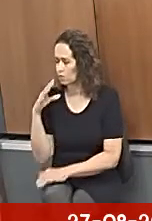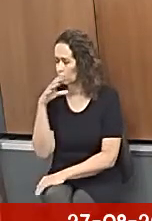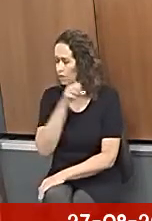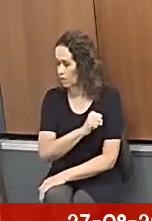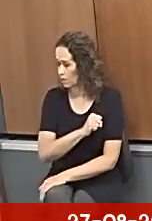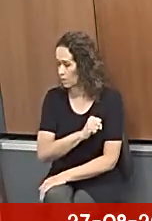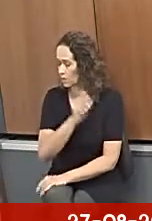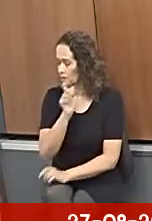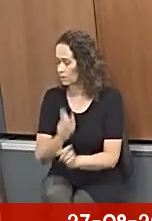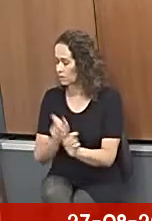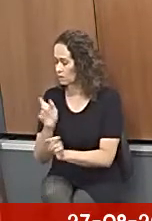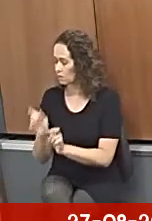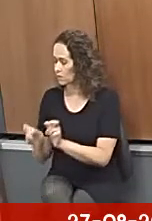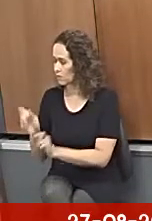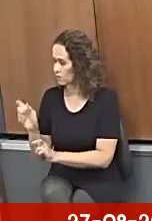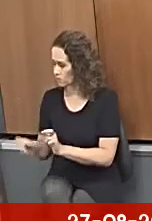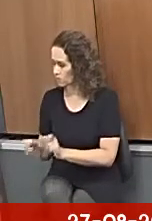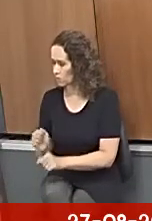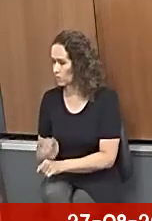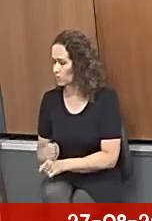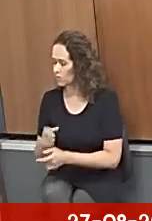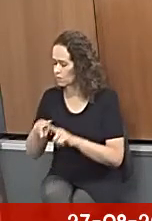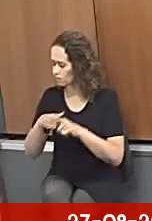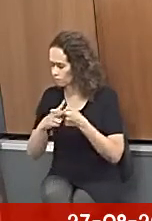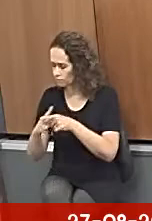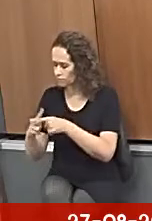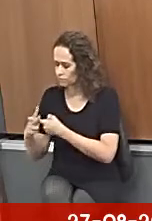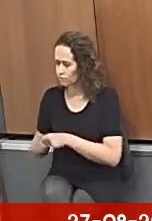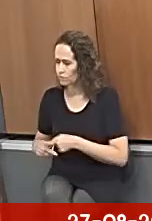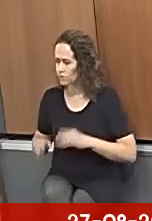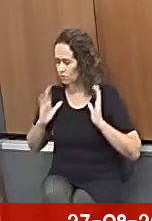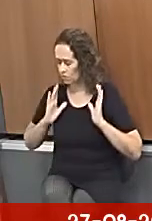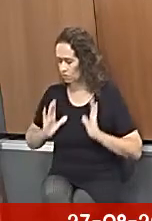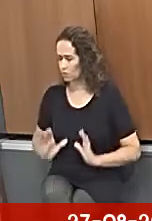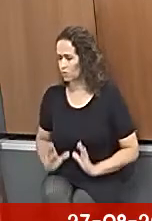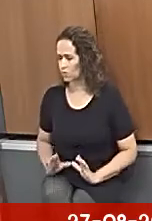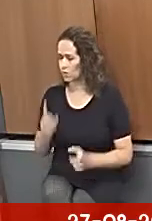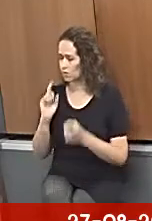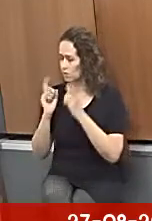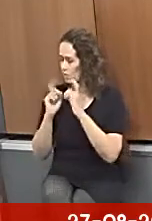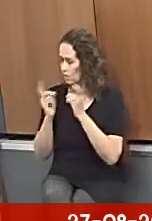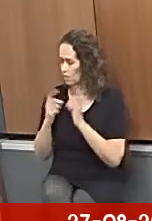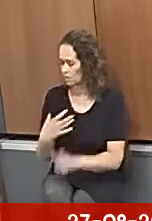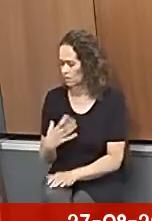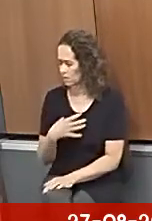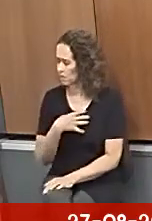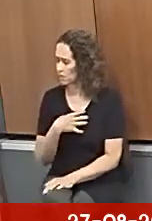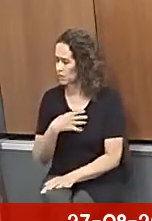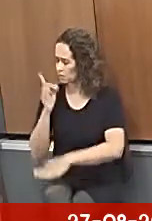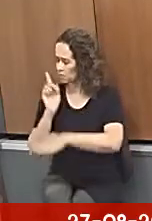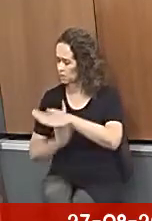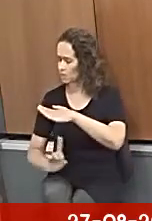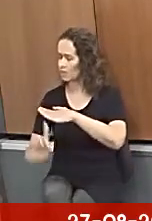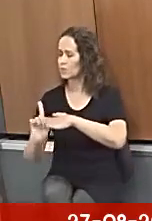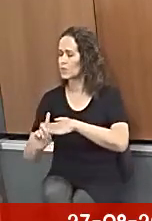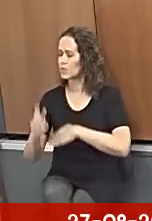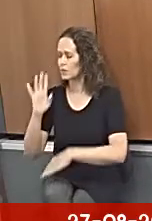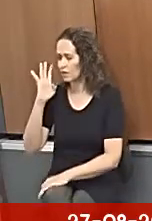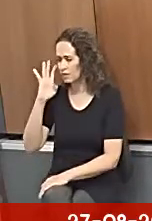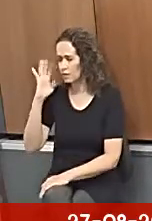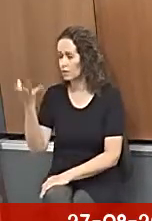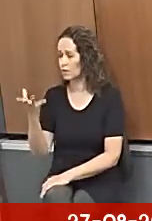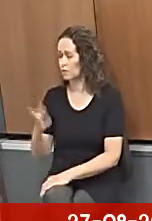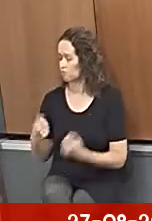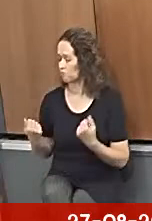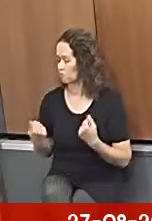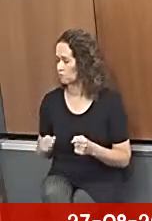compõem esses é esses termos de ajustamento de conduta essas essas reuniões elas sentem protagonistas da solução é isso que nós